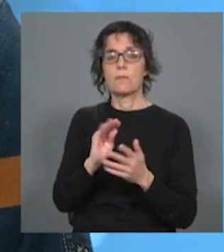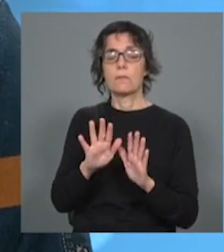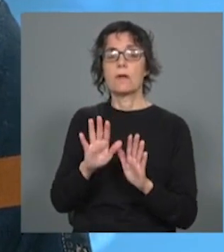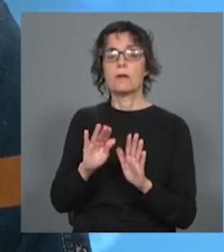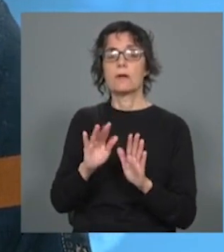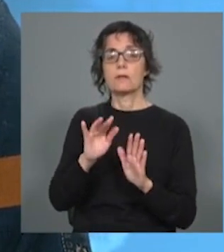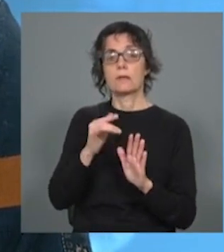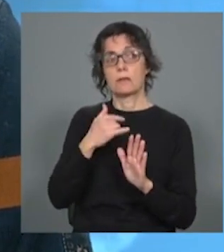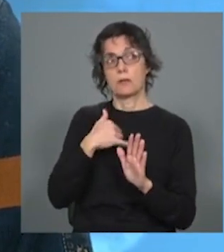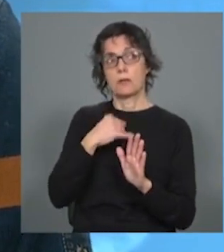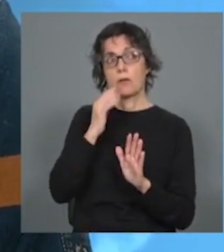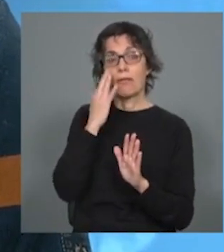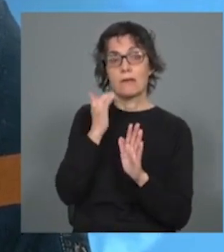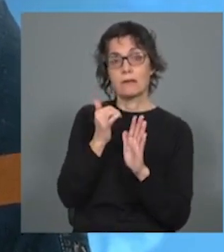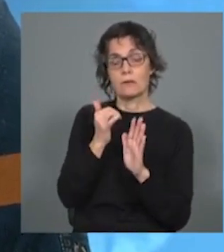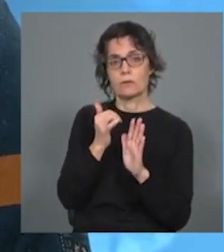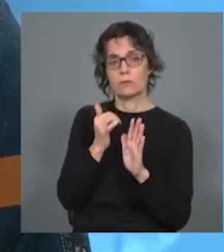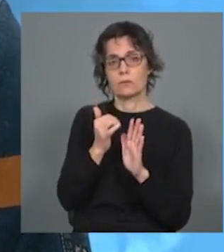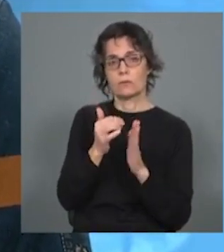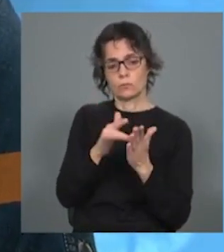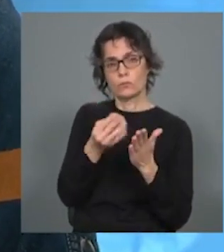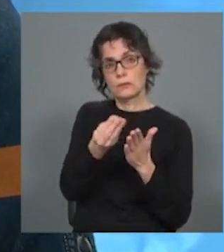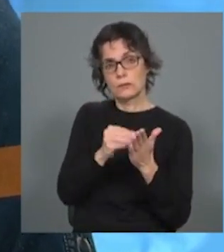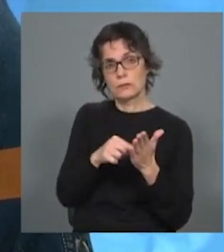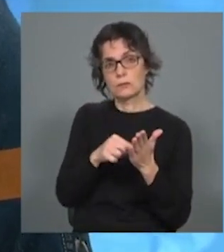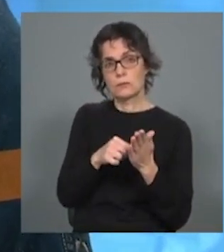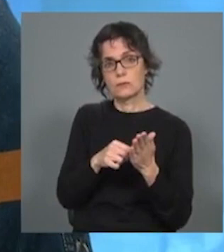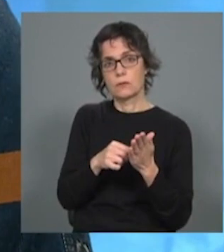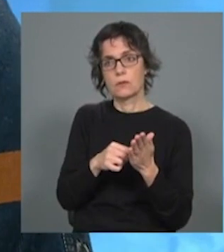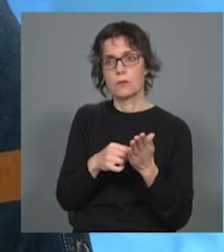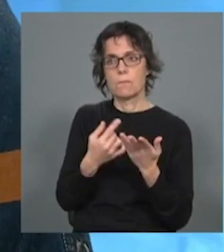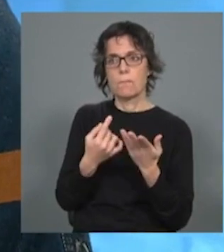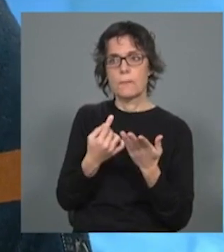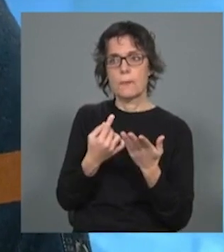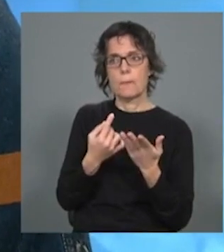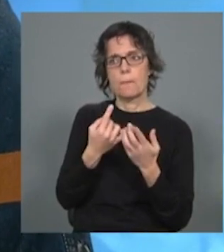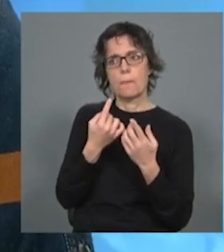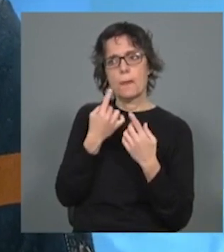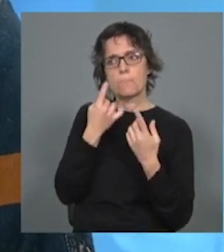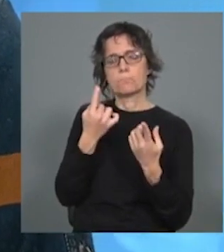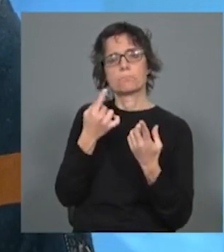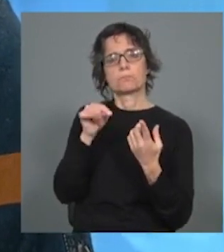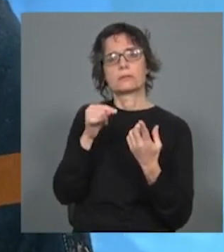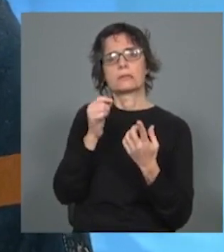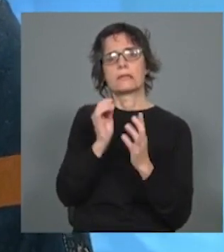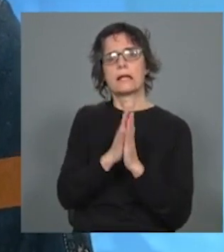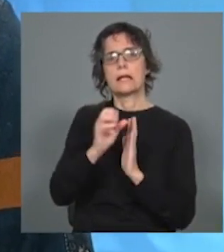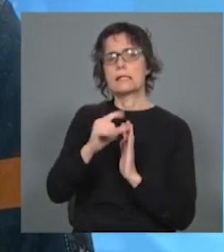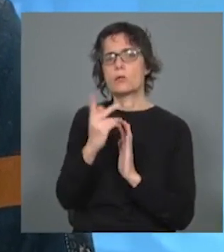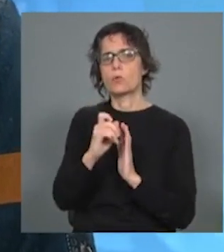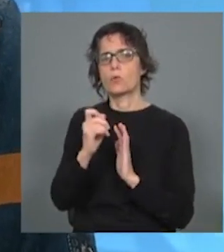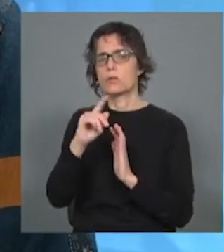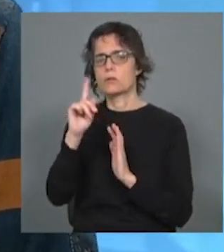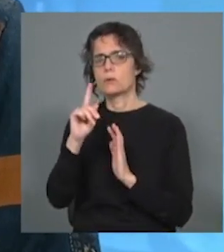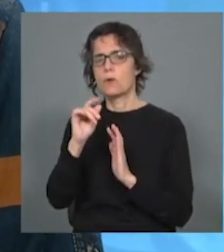eu procuro fazer com este livro, mais do que apresentar São Lucas, é ajudar as